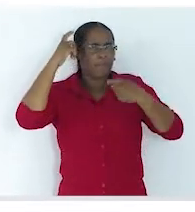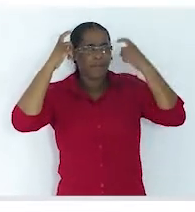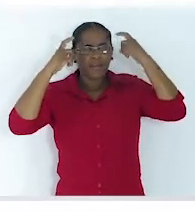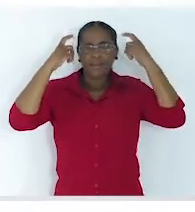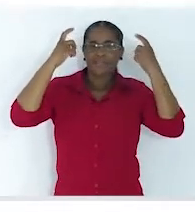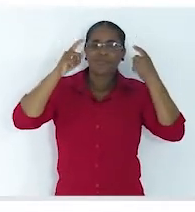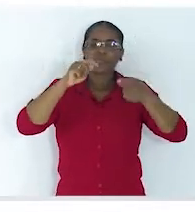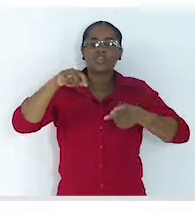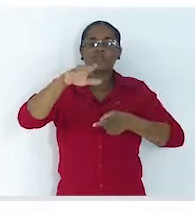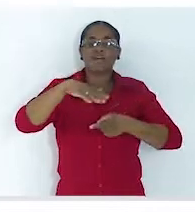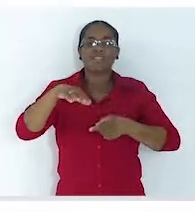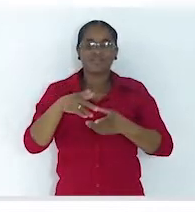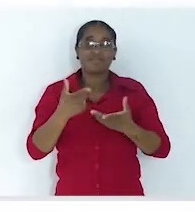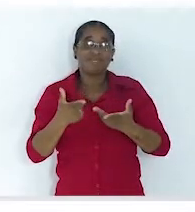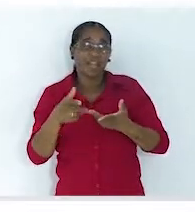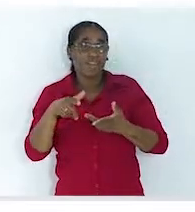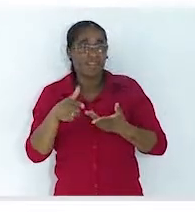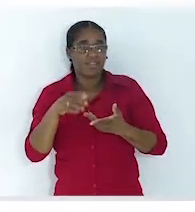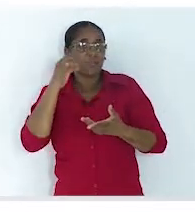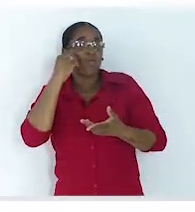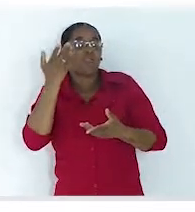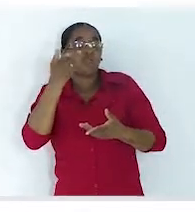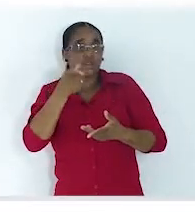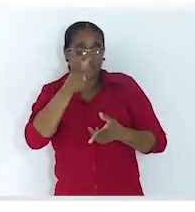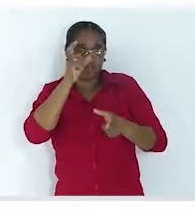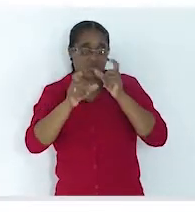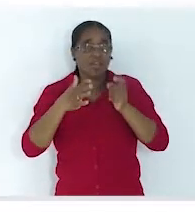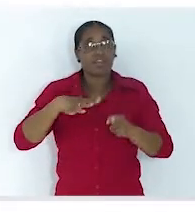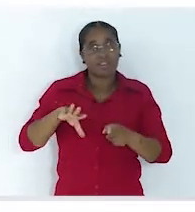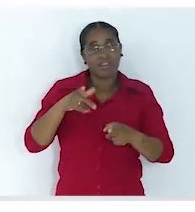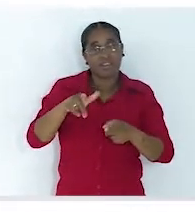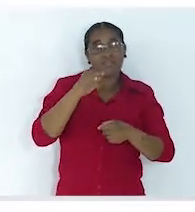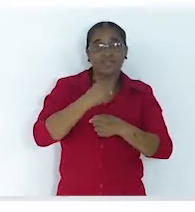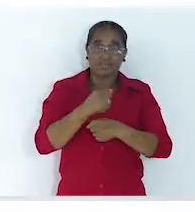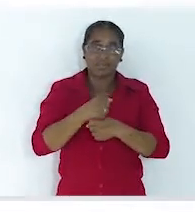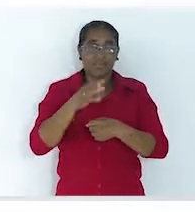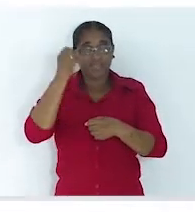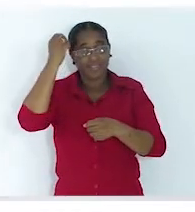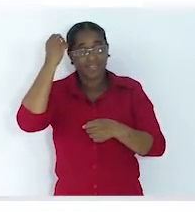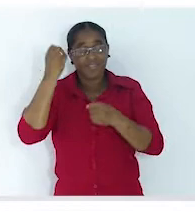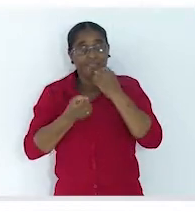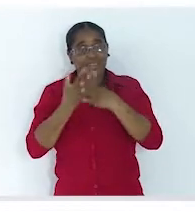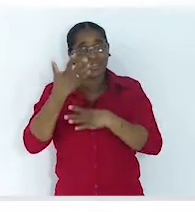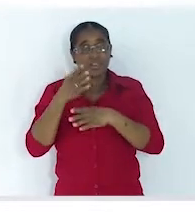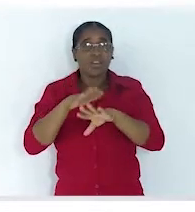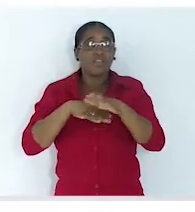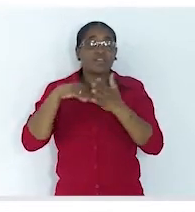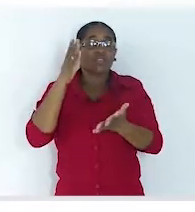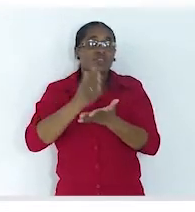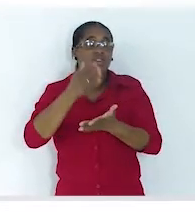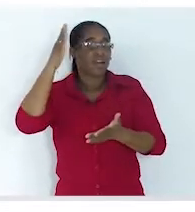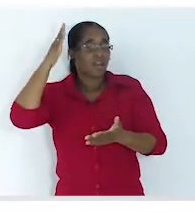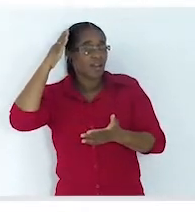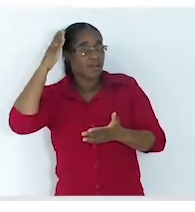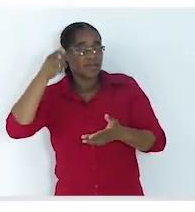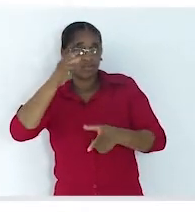à maneira dessas pessoas. Então, essa produção, essa criatividade, é só feita na mente dessas pessoas. Por isso,